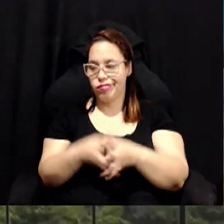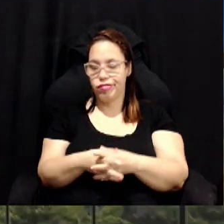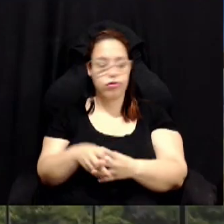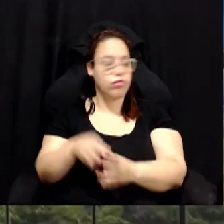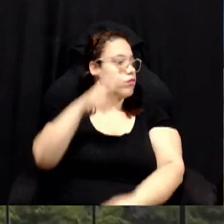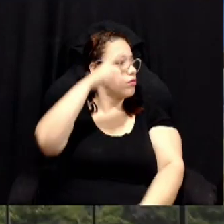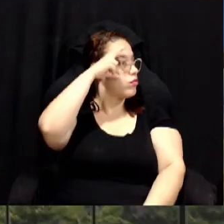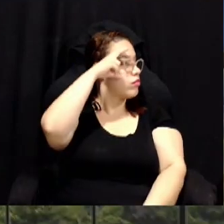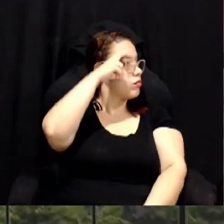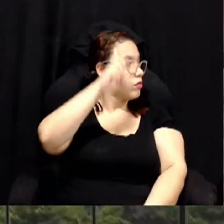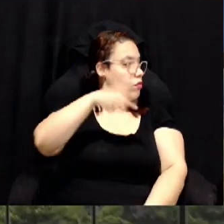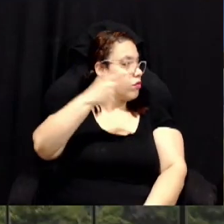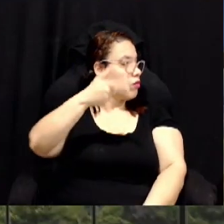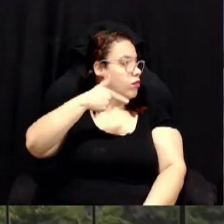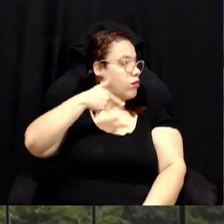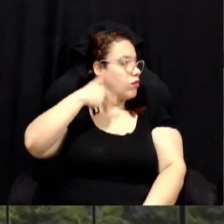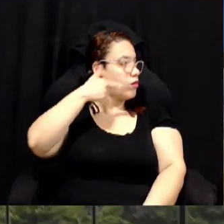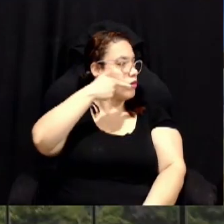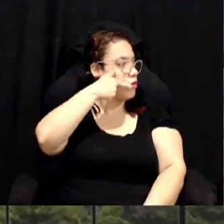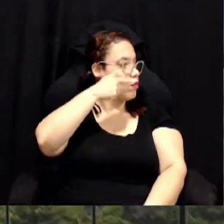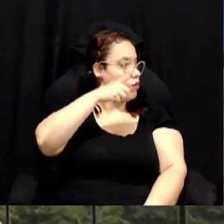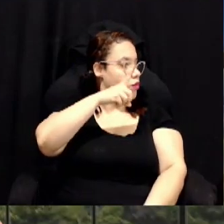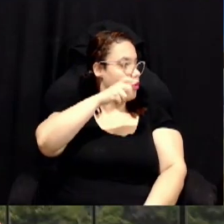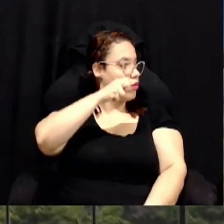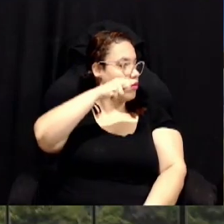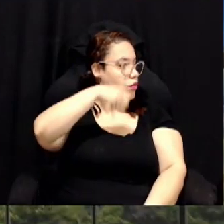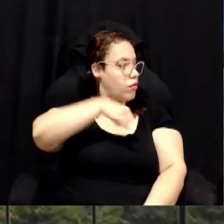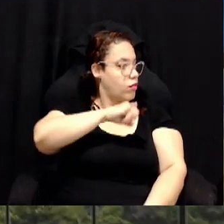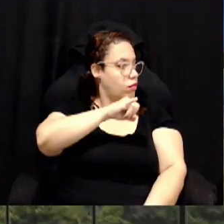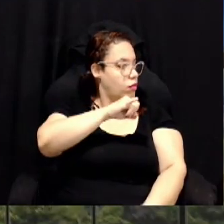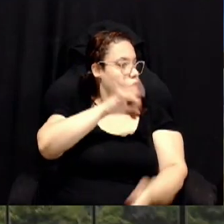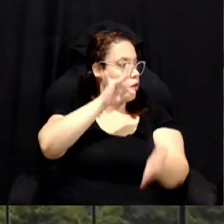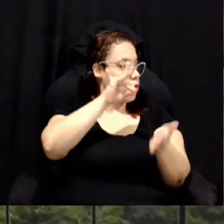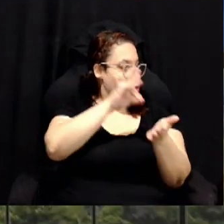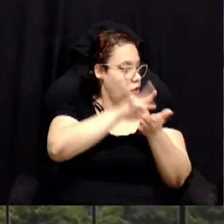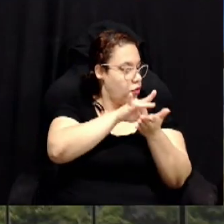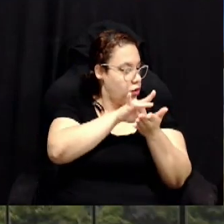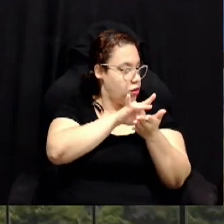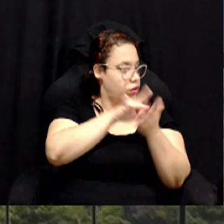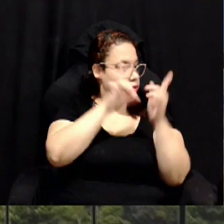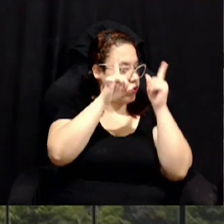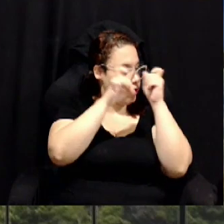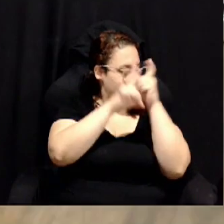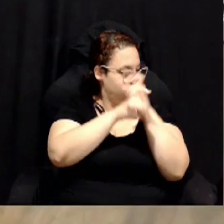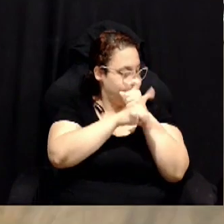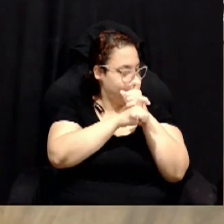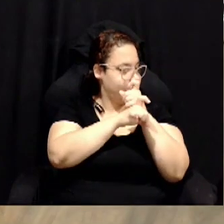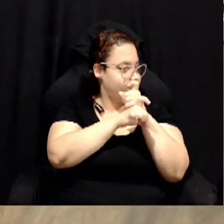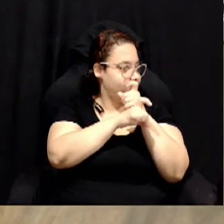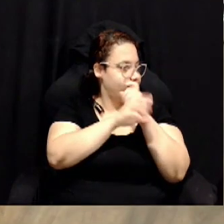depois Guilherme, já que a Dani nos mostrou uma realidade que é muito difícil, muito complicada, porque tudo tem que ser brigado